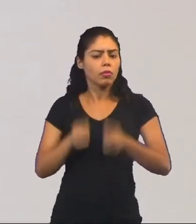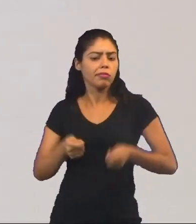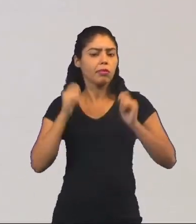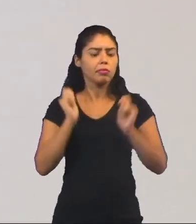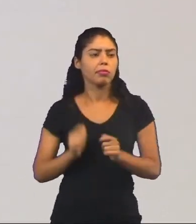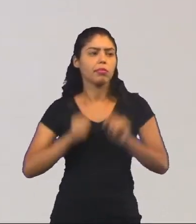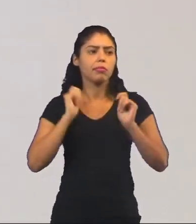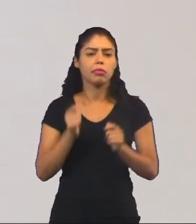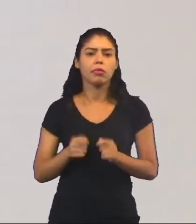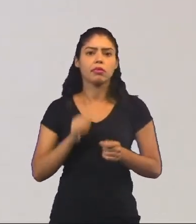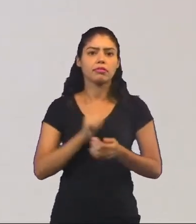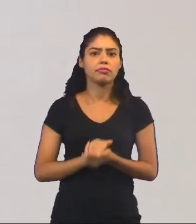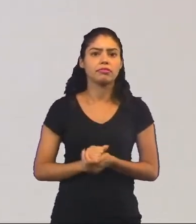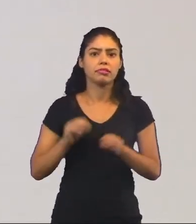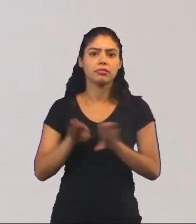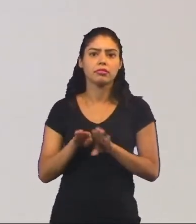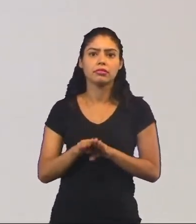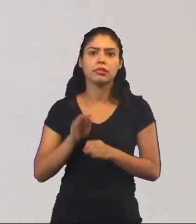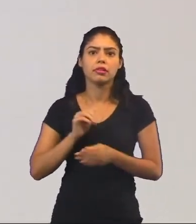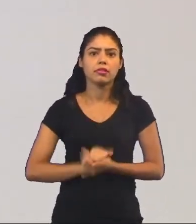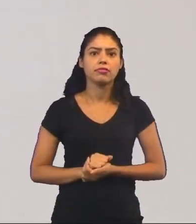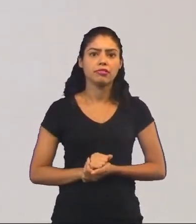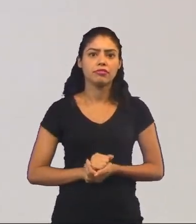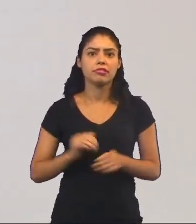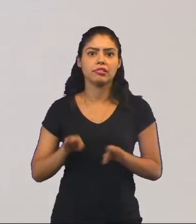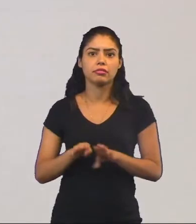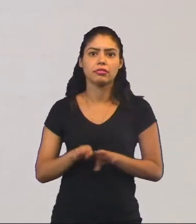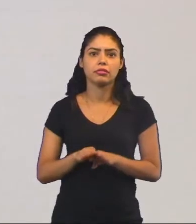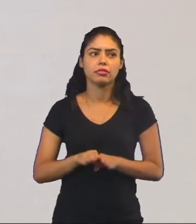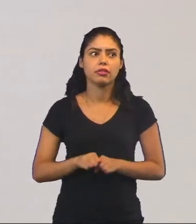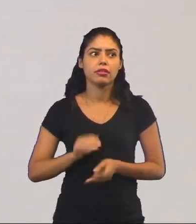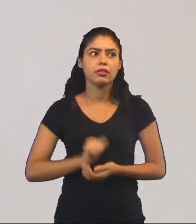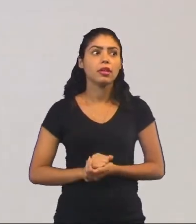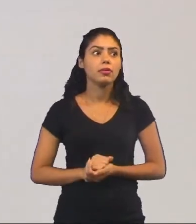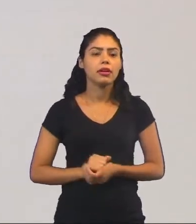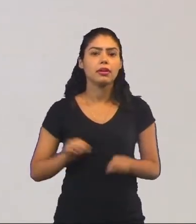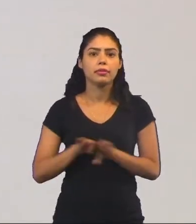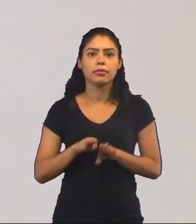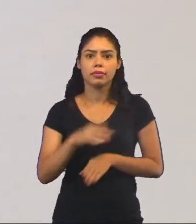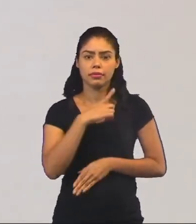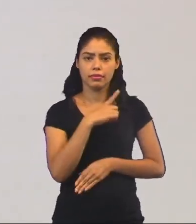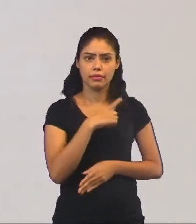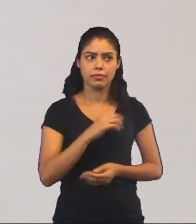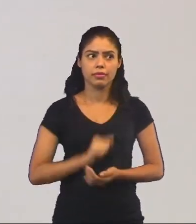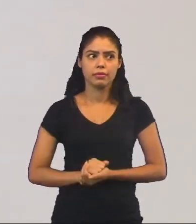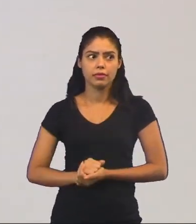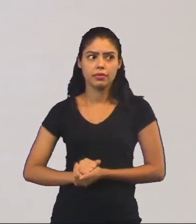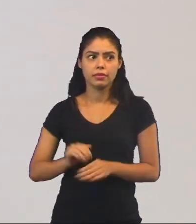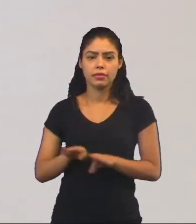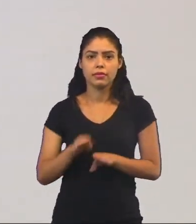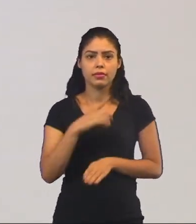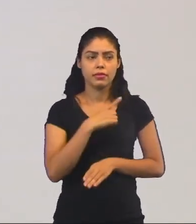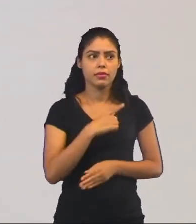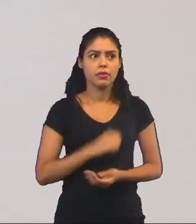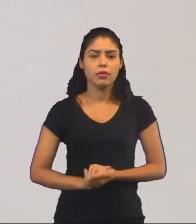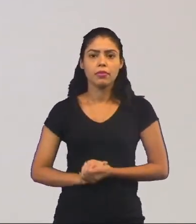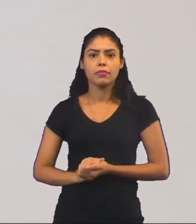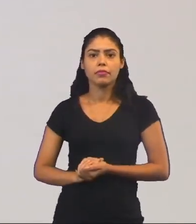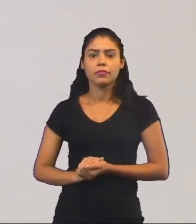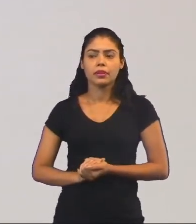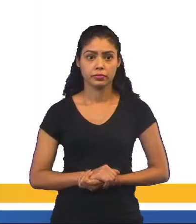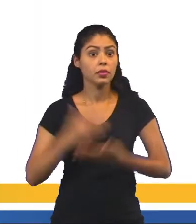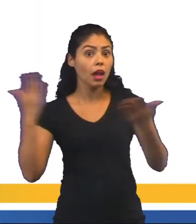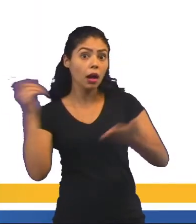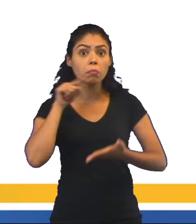entre essas árvores. Por quê? Porque não são florestas fechadas, só para você fazer uma comparação entre a deles e